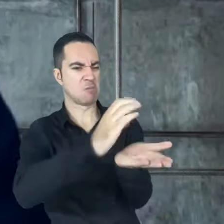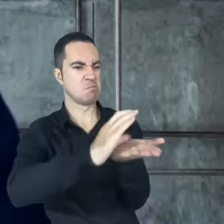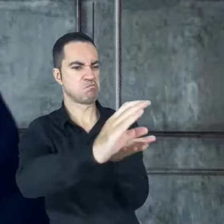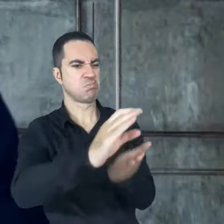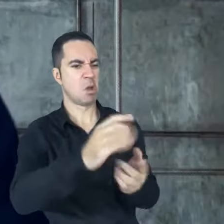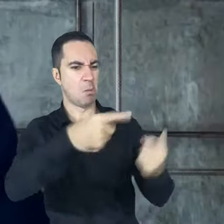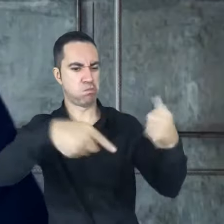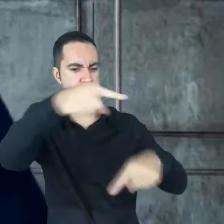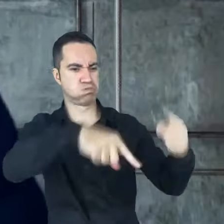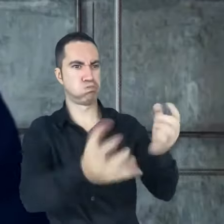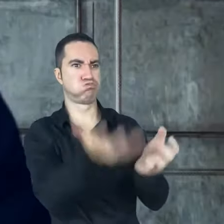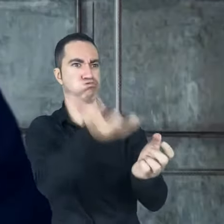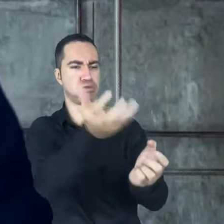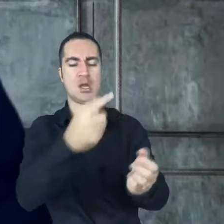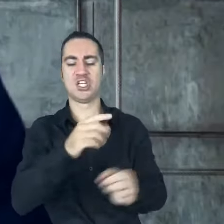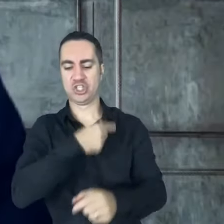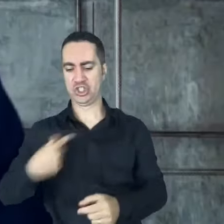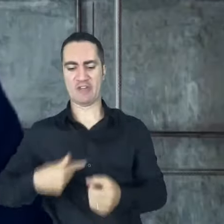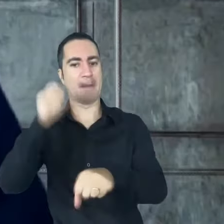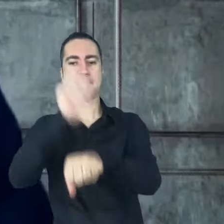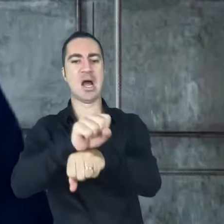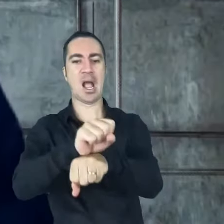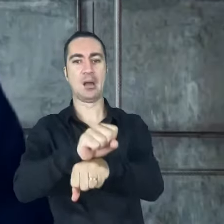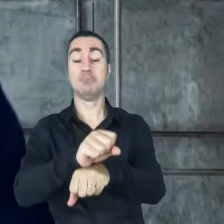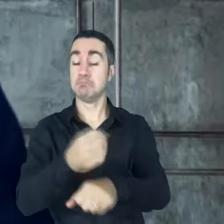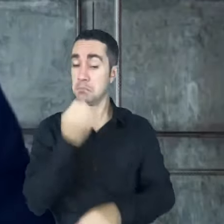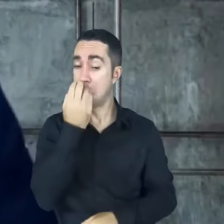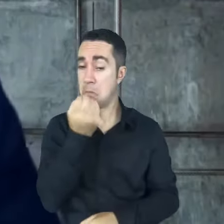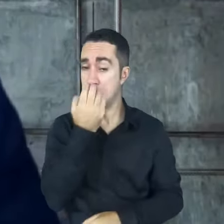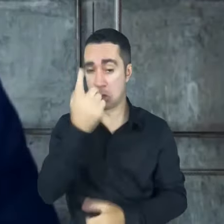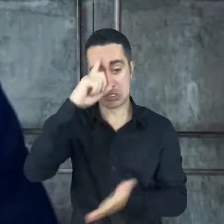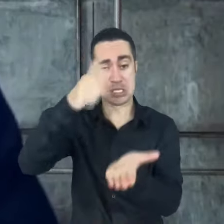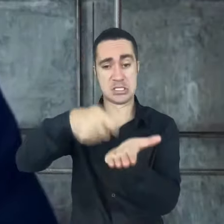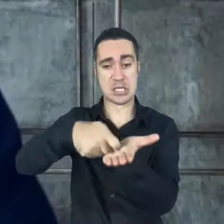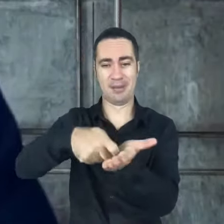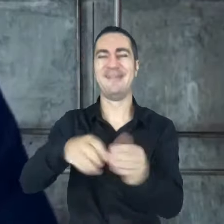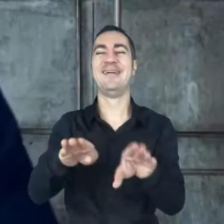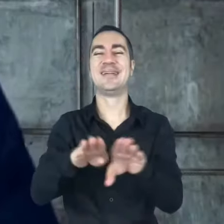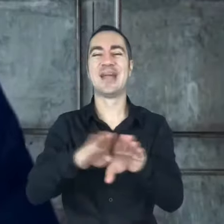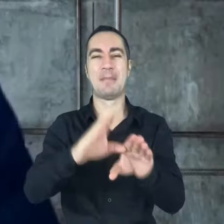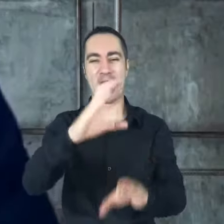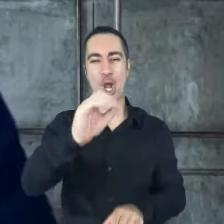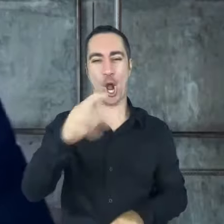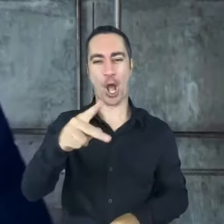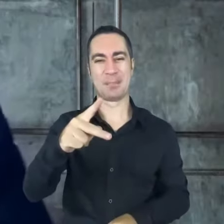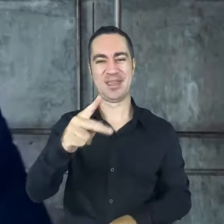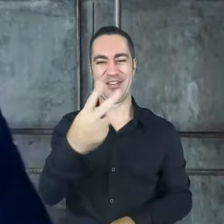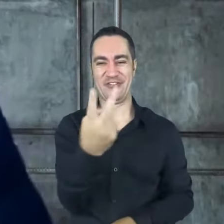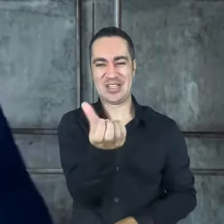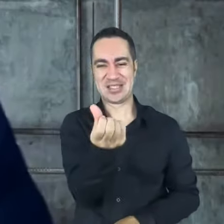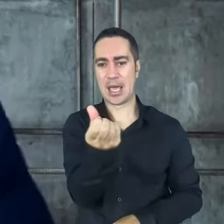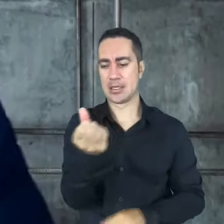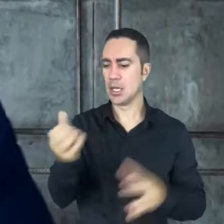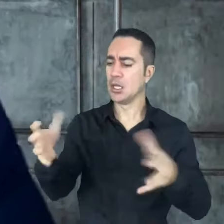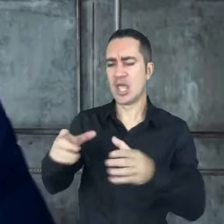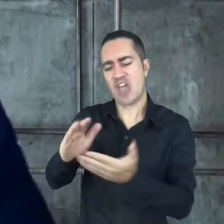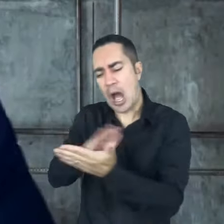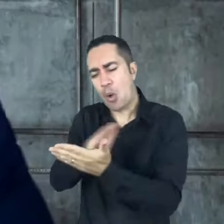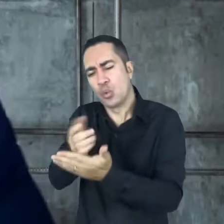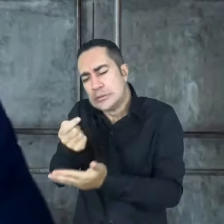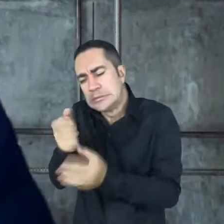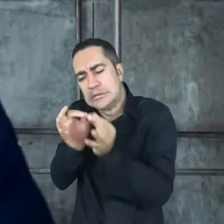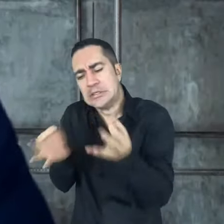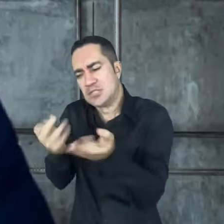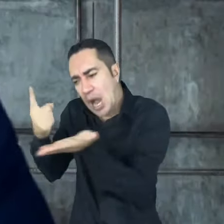então, na COP, durante a COP, a gente teve uma série de mini-acordos, isso também foi diferente. Geralmente a gente chegava ao acordo